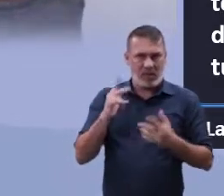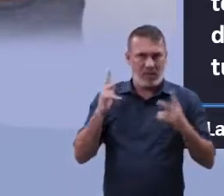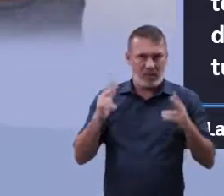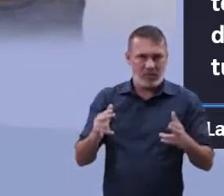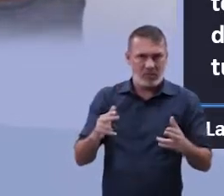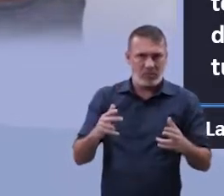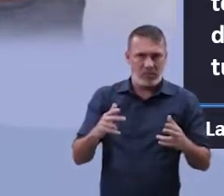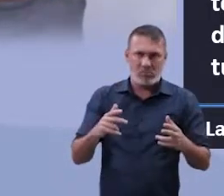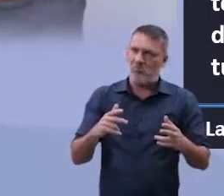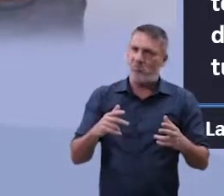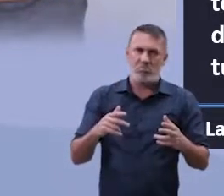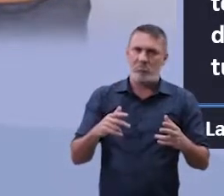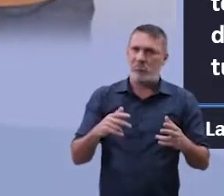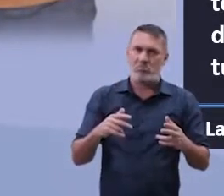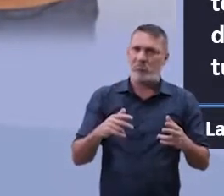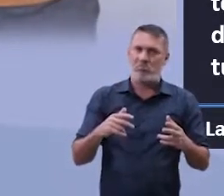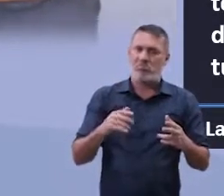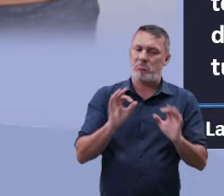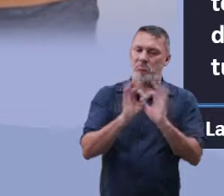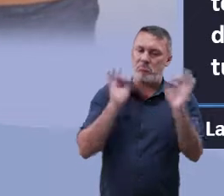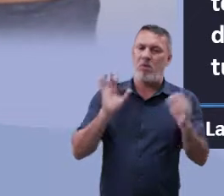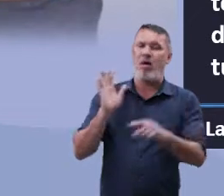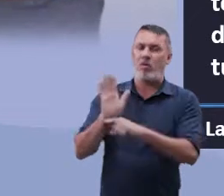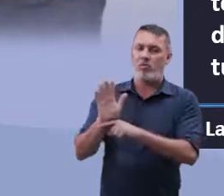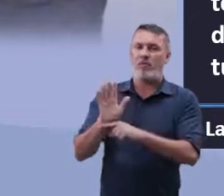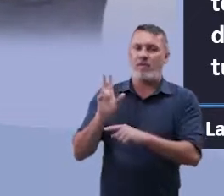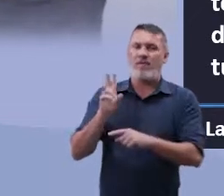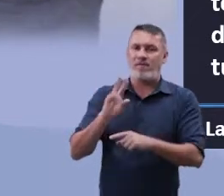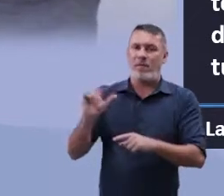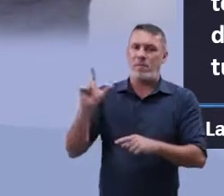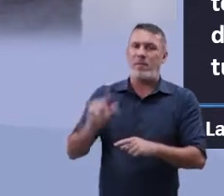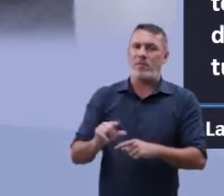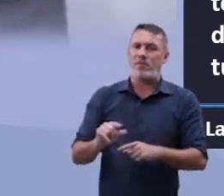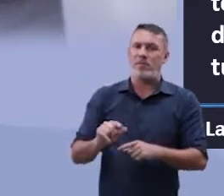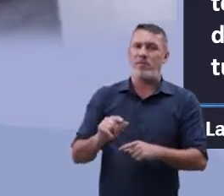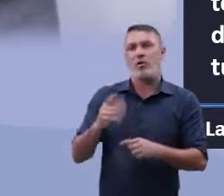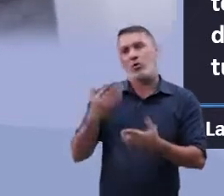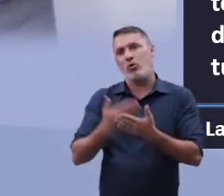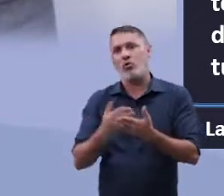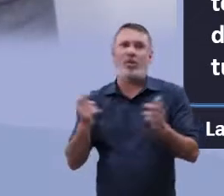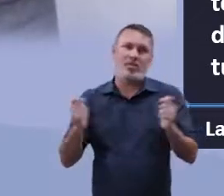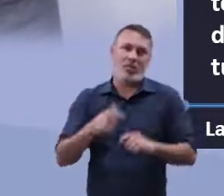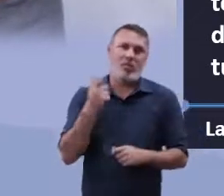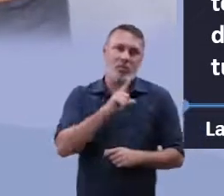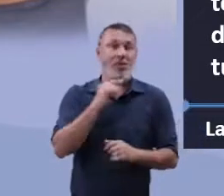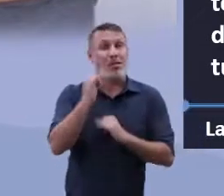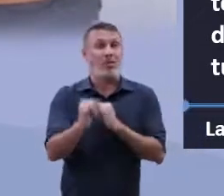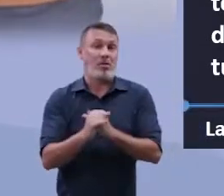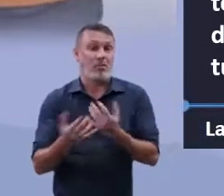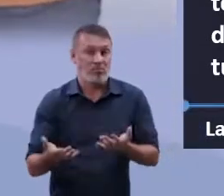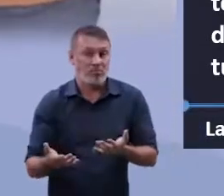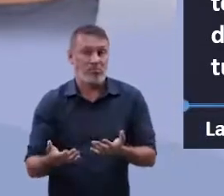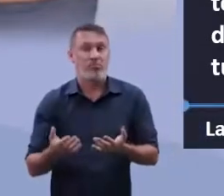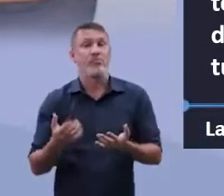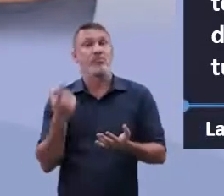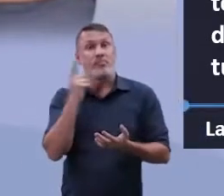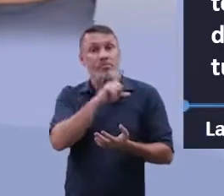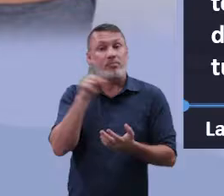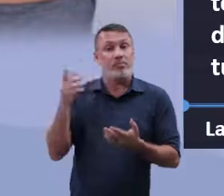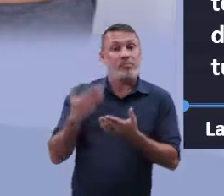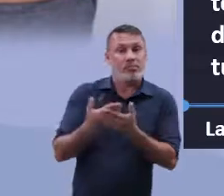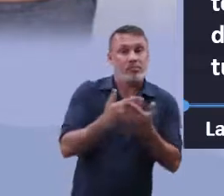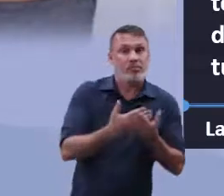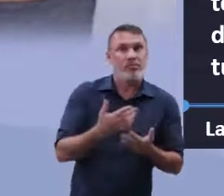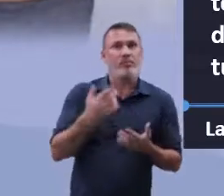mesmo? Claro que não. Iria reduzir. Talvez ele poderia estudar pela internet, ele